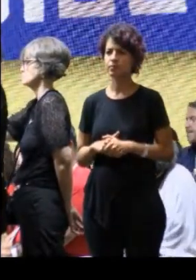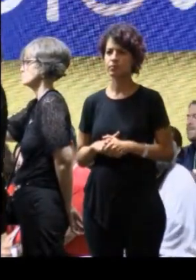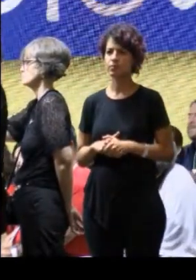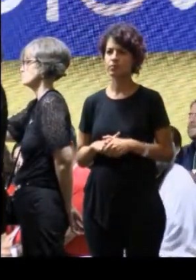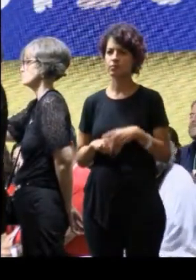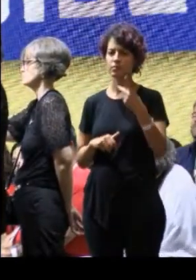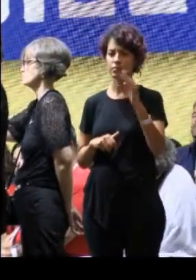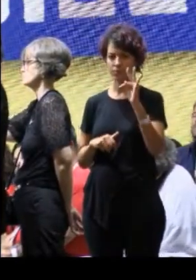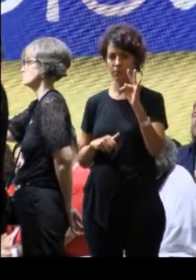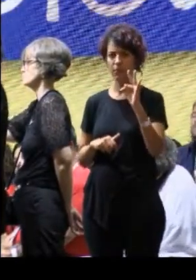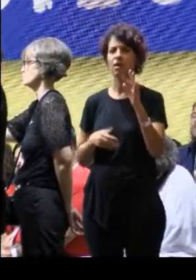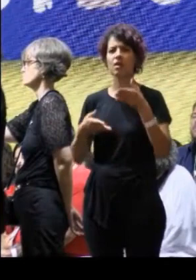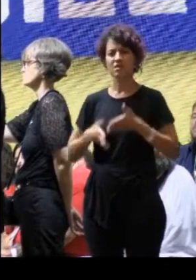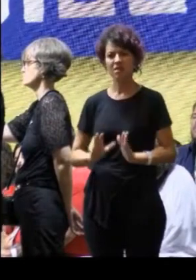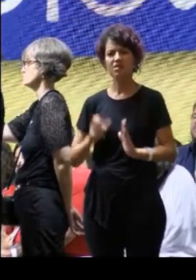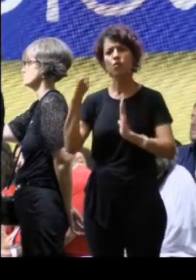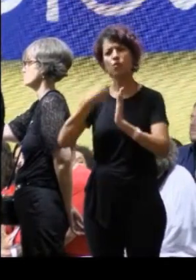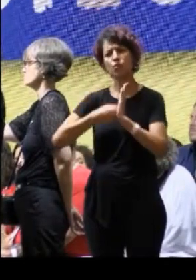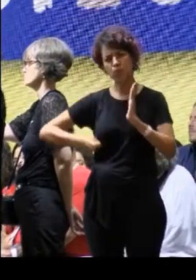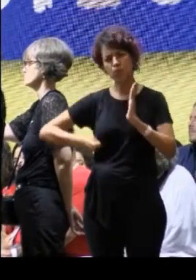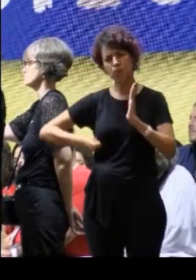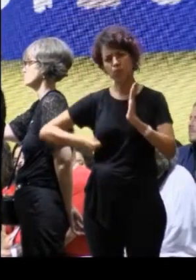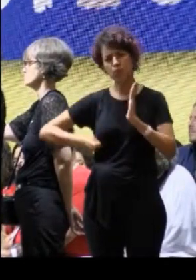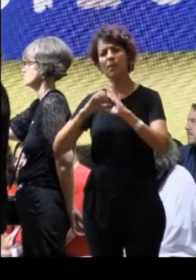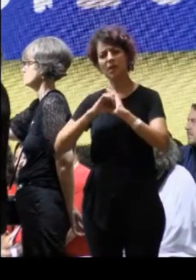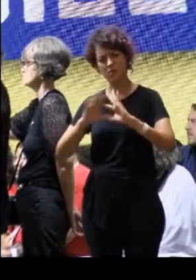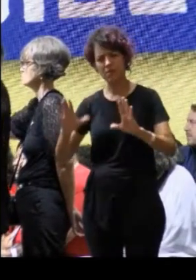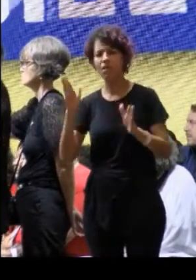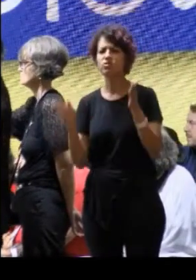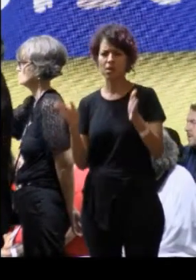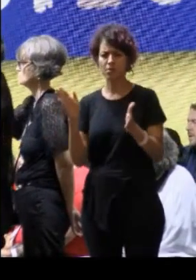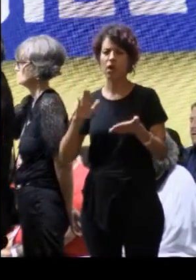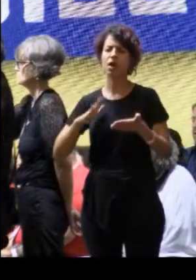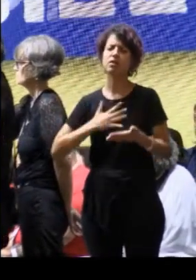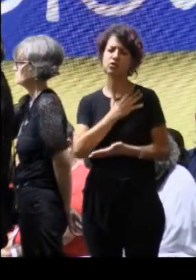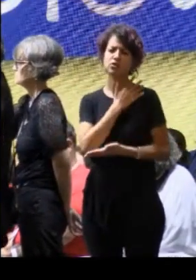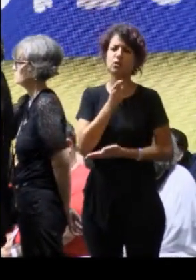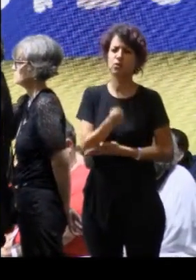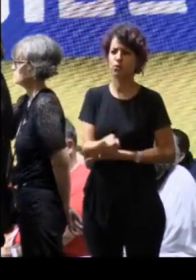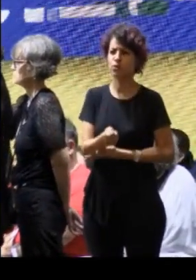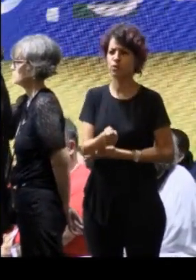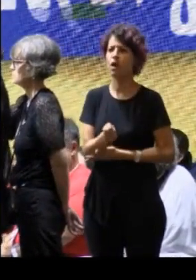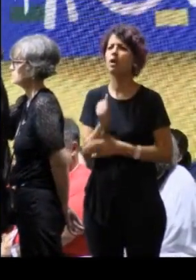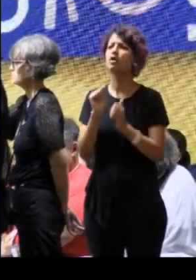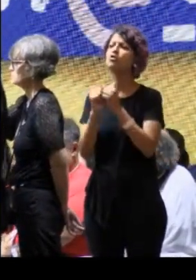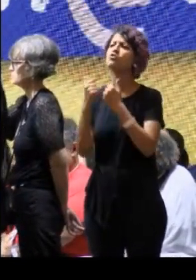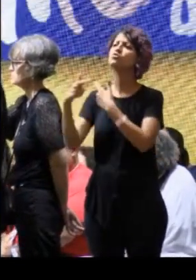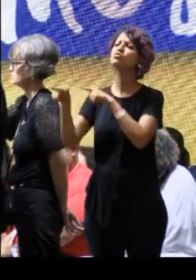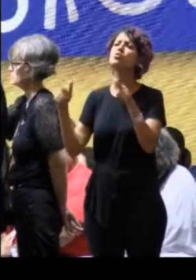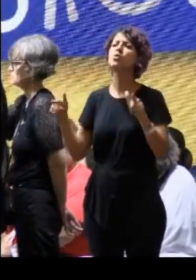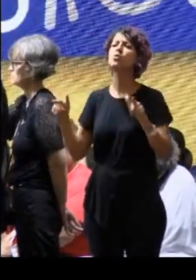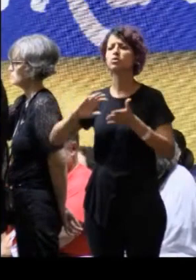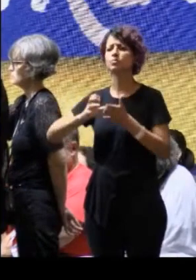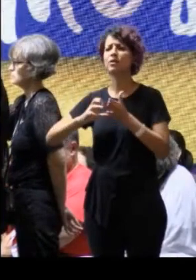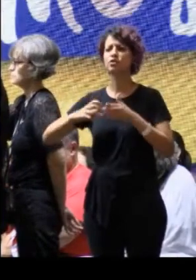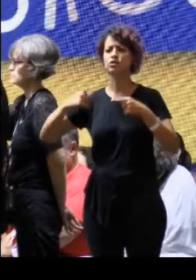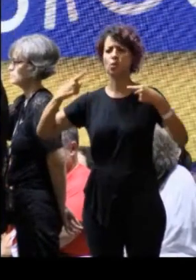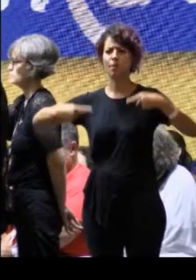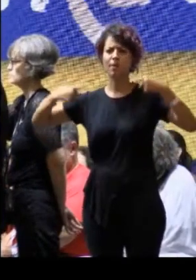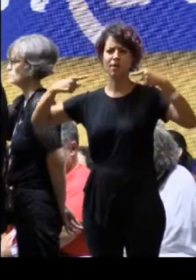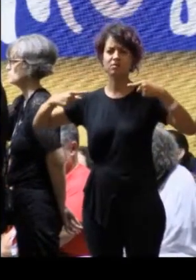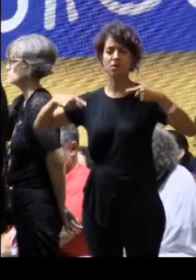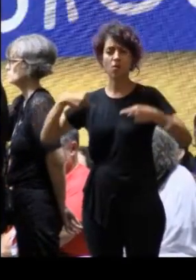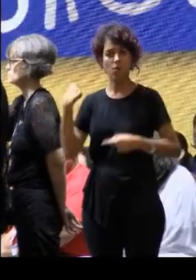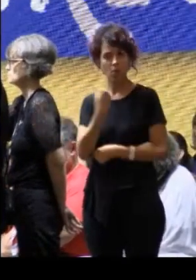nasceu lutando pela liberdade durante a ditadura e junto com outros partidos de oposição.